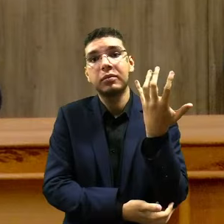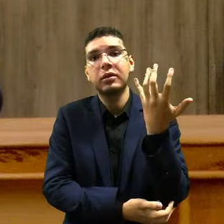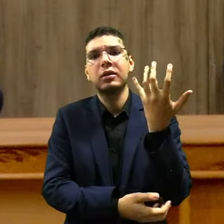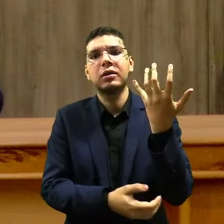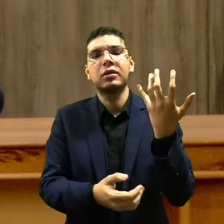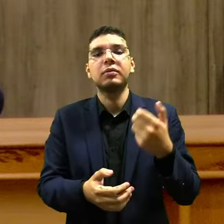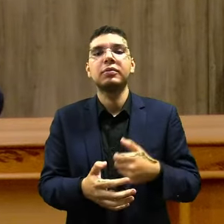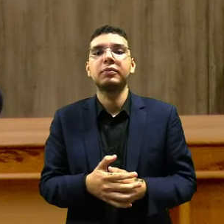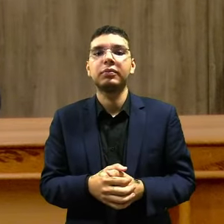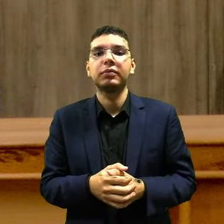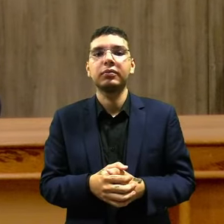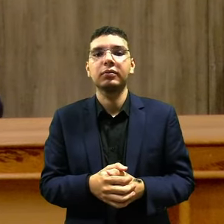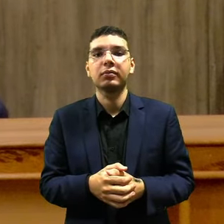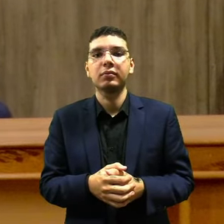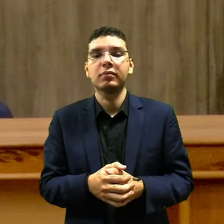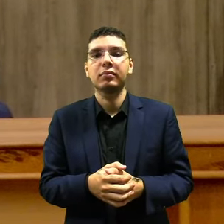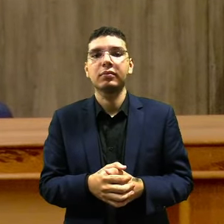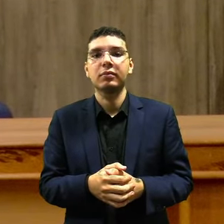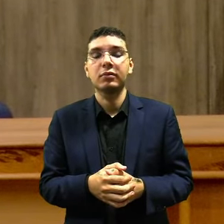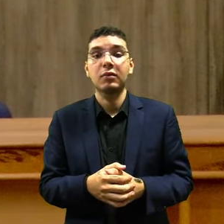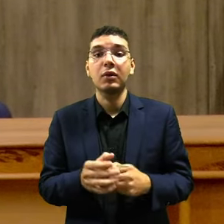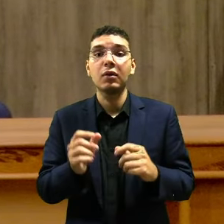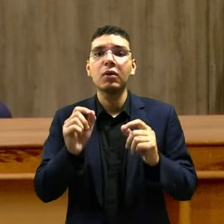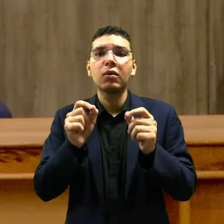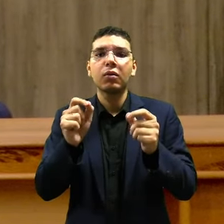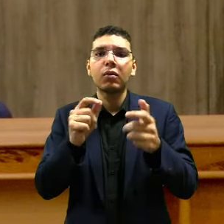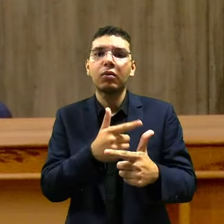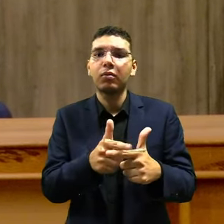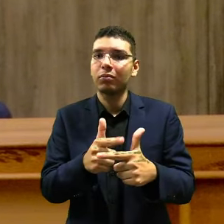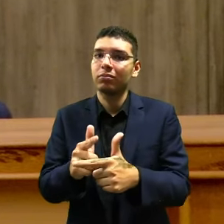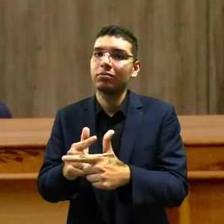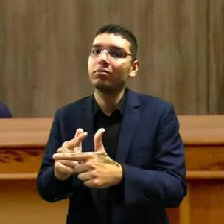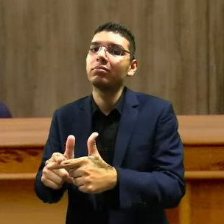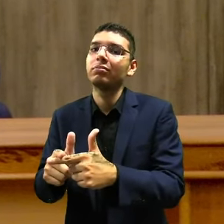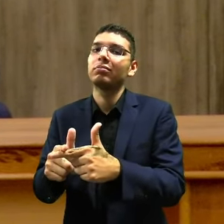de fora é o que está